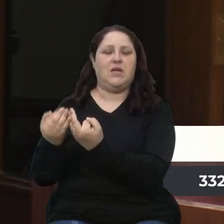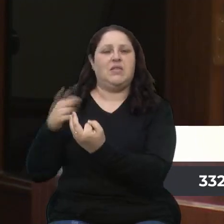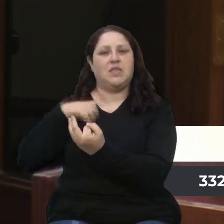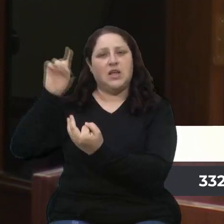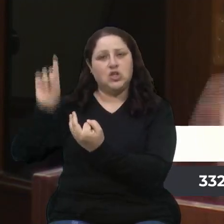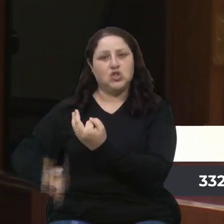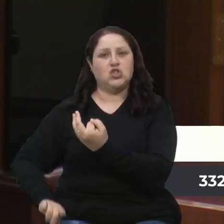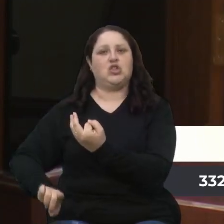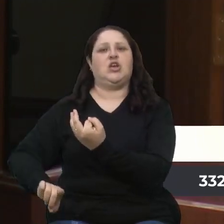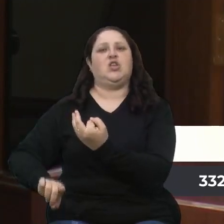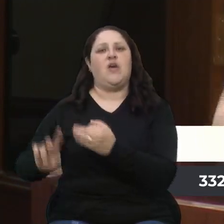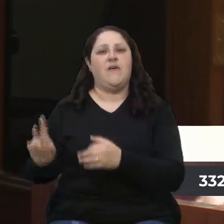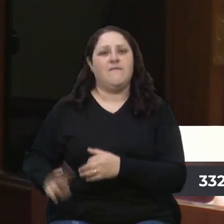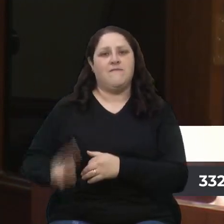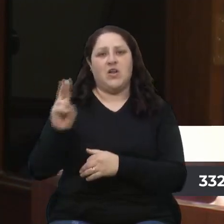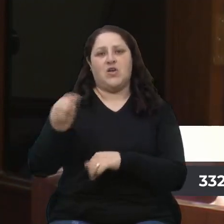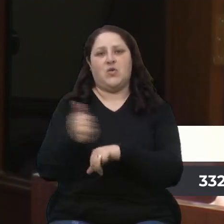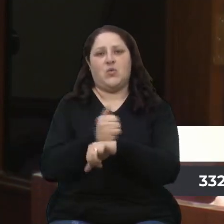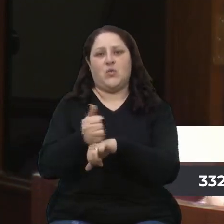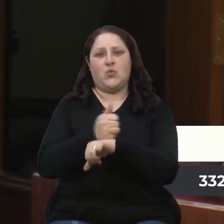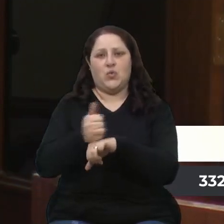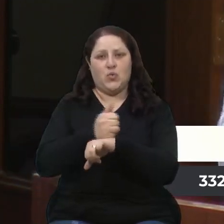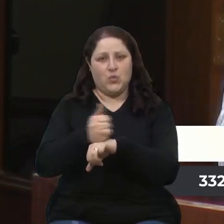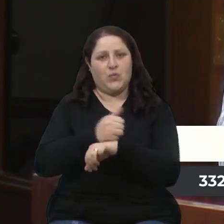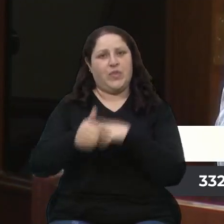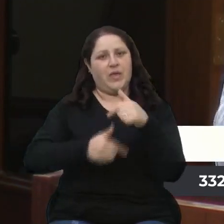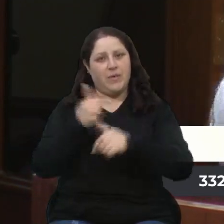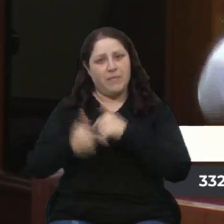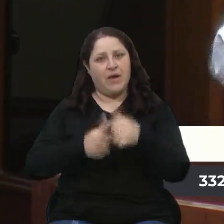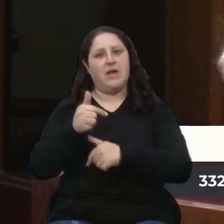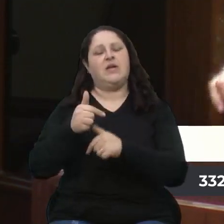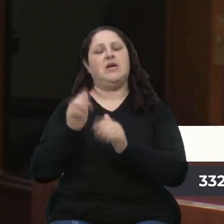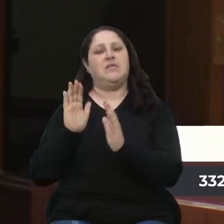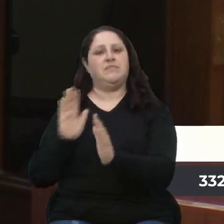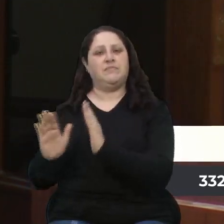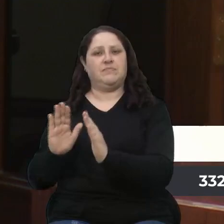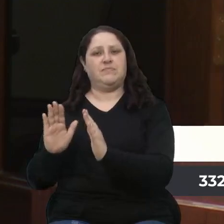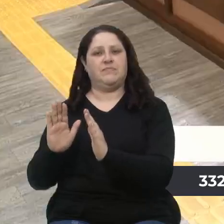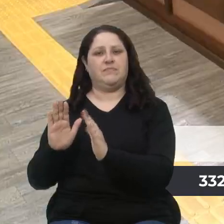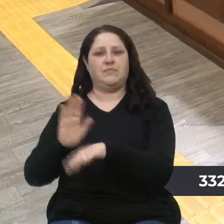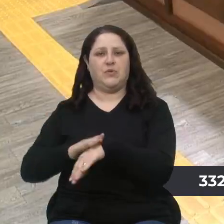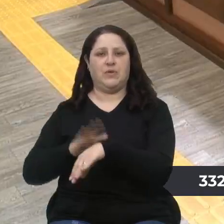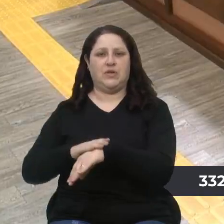direito, valorizando os profissionais que atuam nessa etapa. Obrigado, presidente. Obrigado.